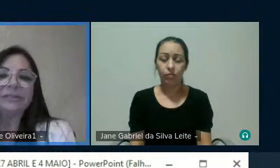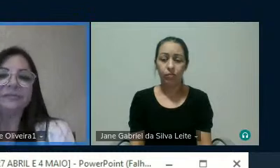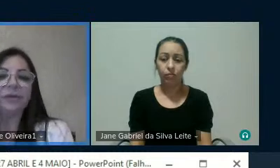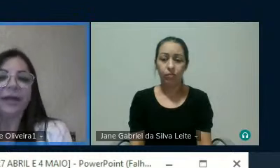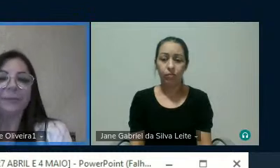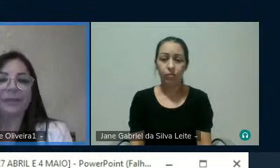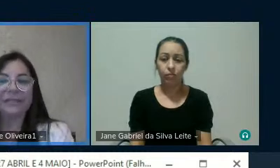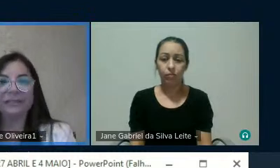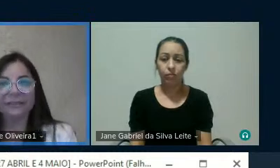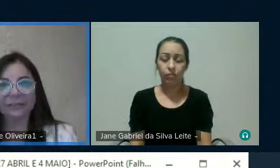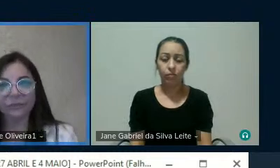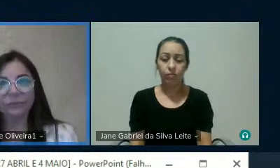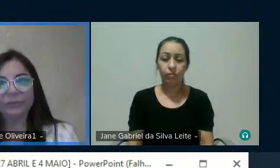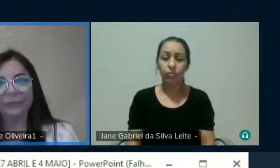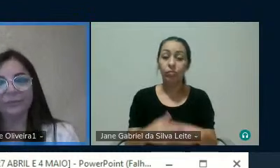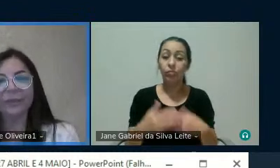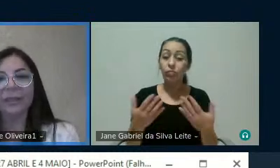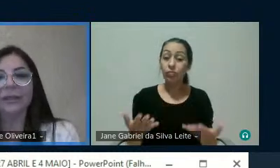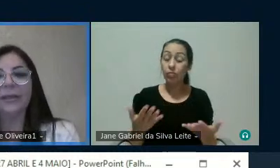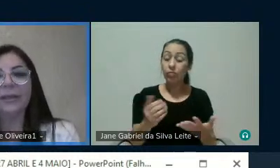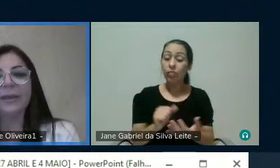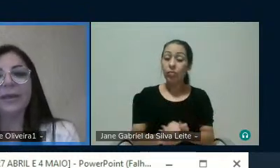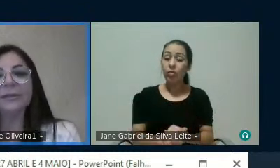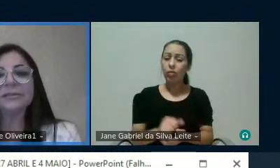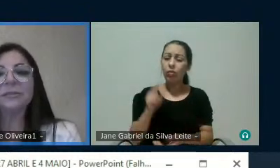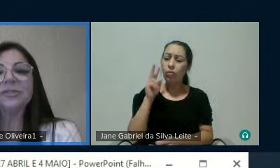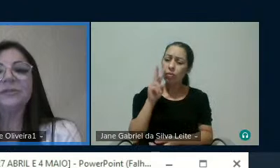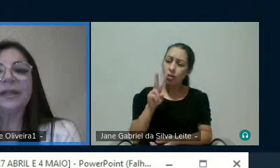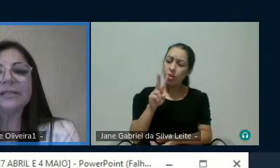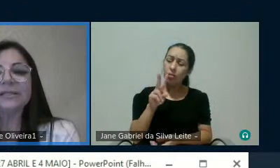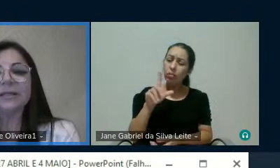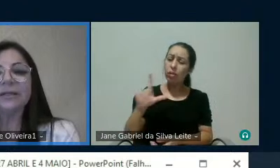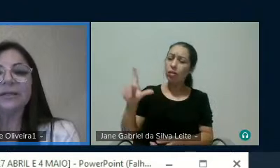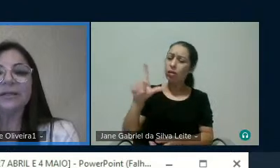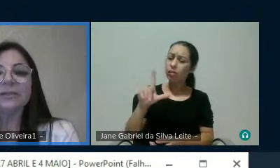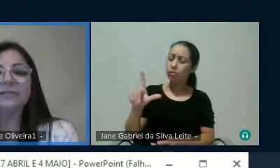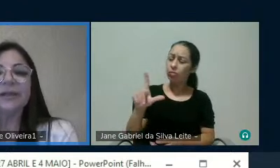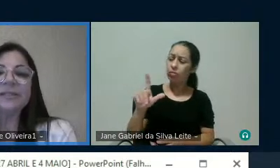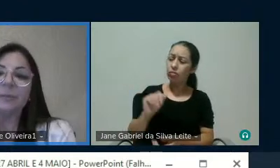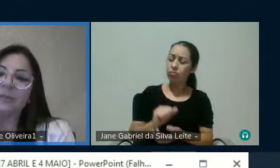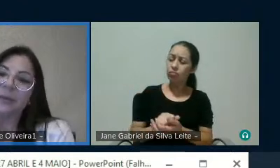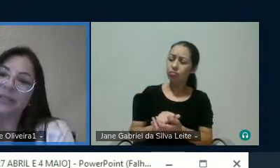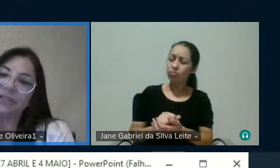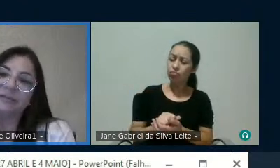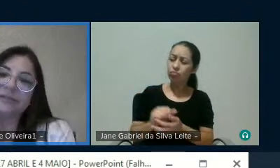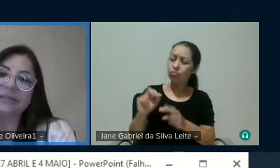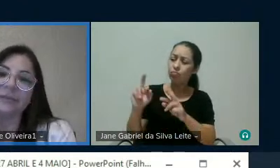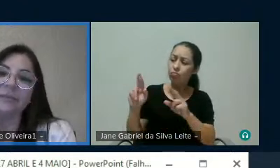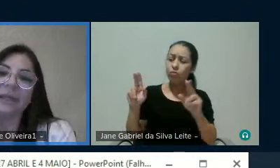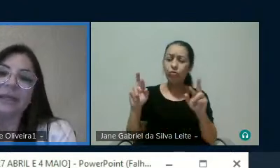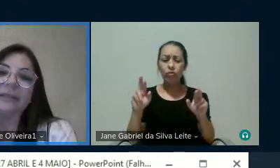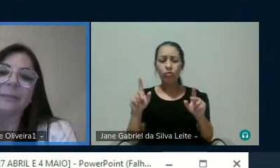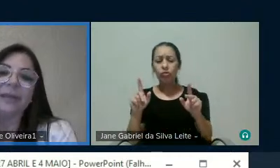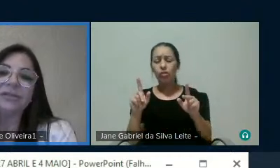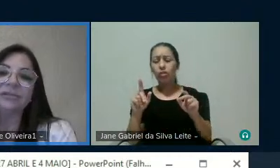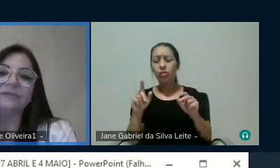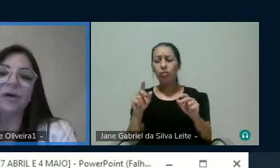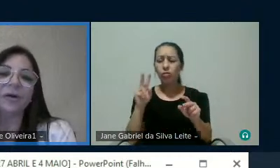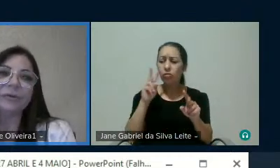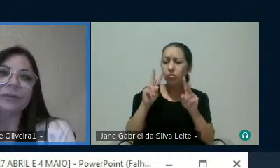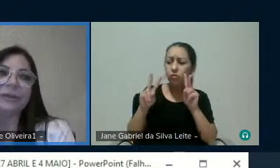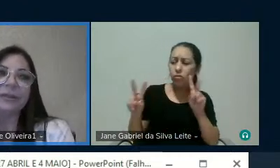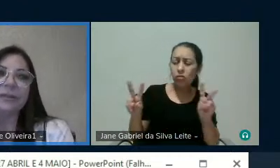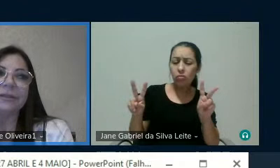Então, é possível olhar para essa literatura sob diferentes perspectivas, né? Depende